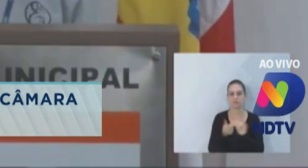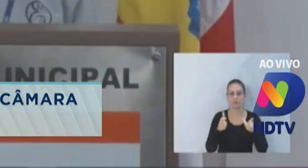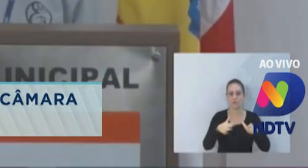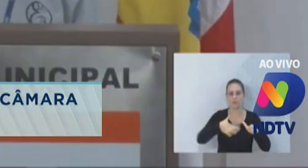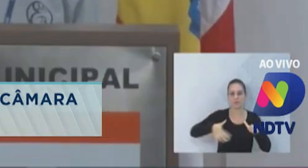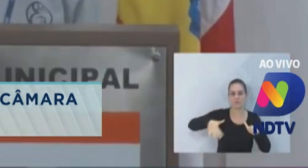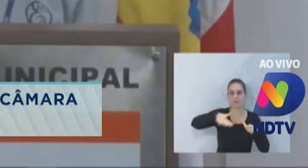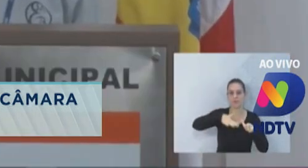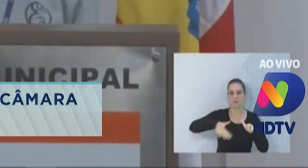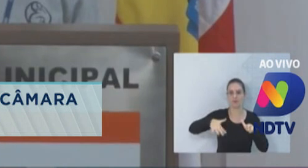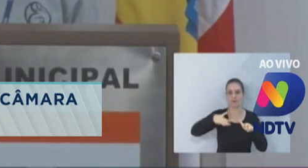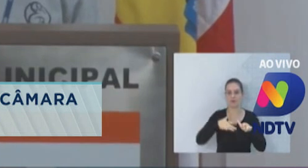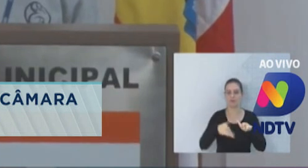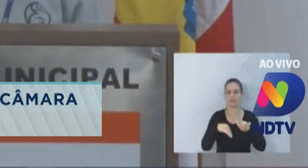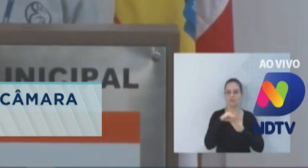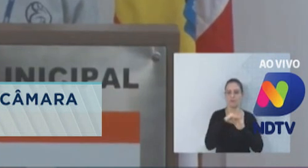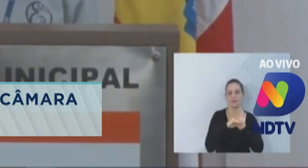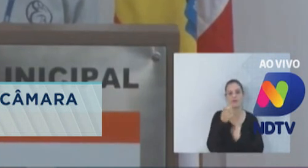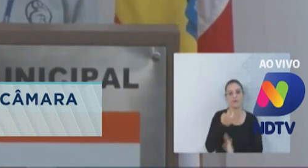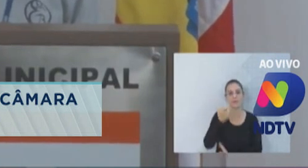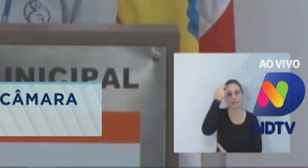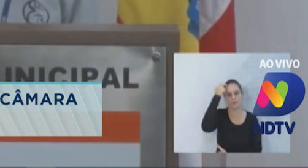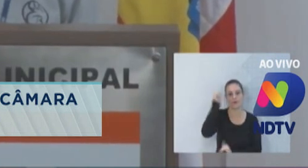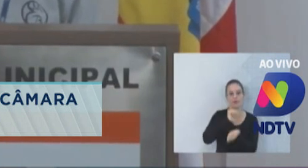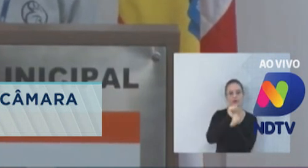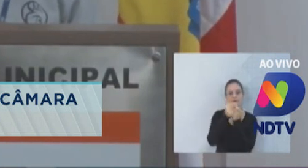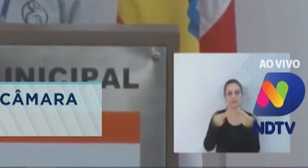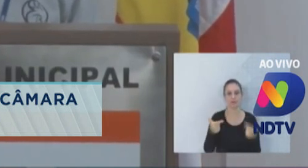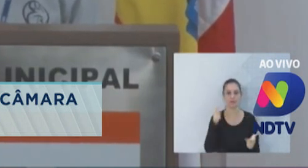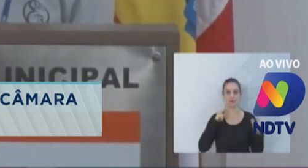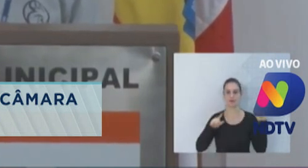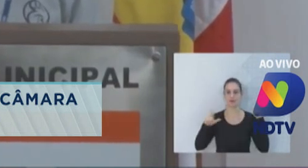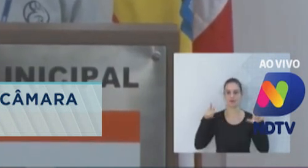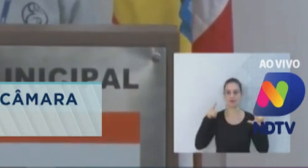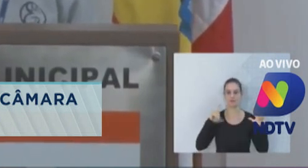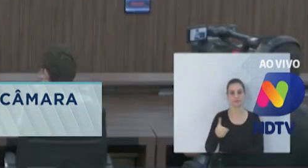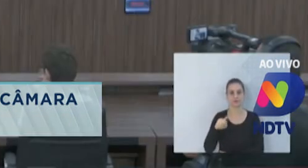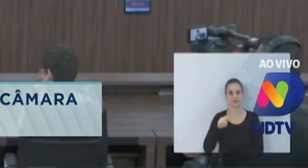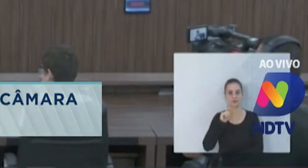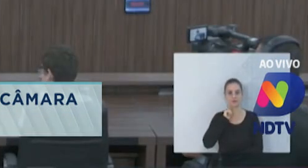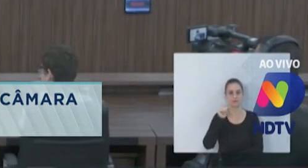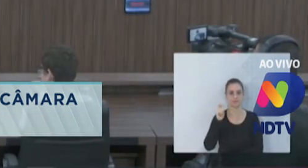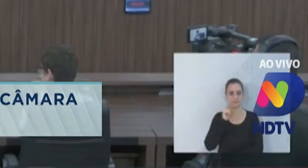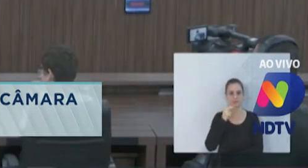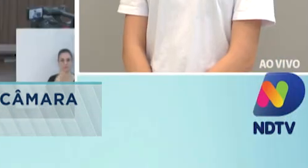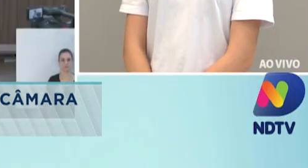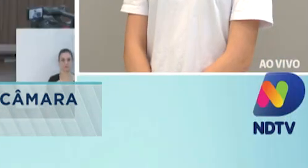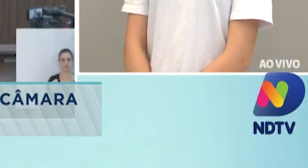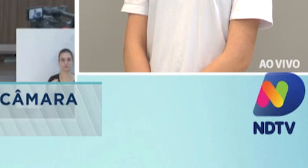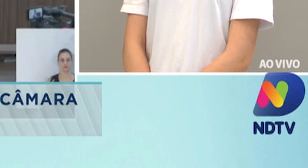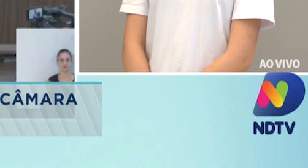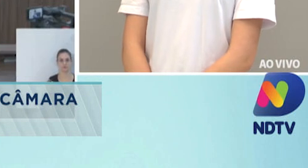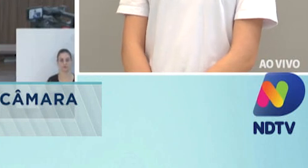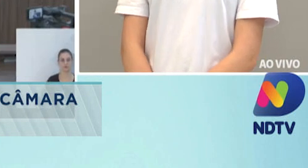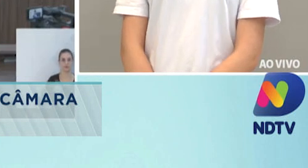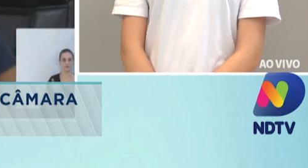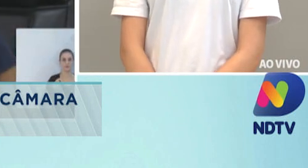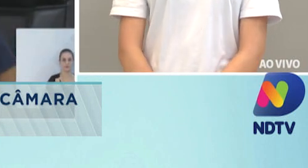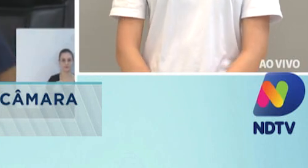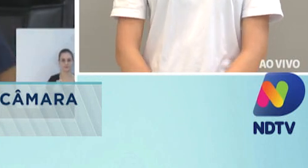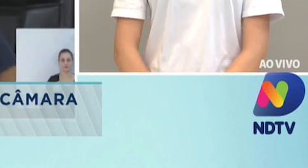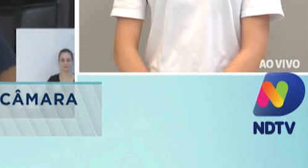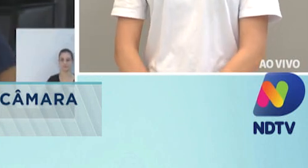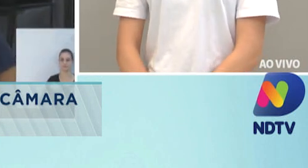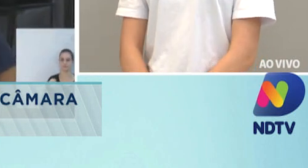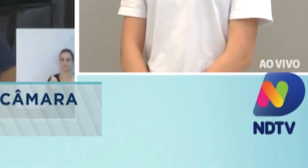por que que você resolveu ser Vereador Mirim eu comecei a ter um interesse Muito grande pela política